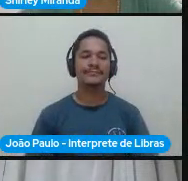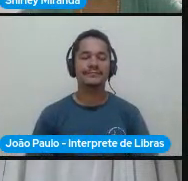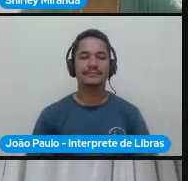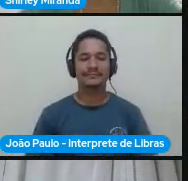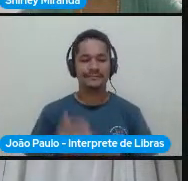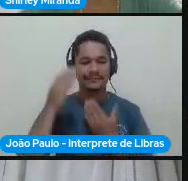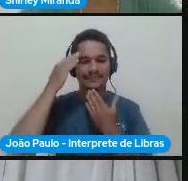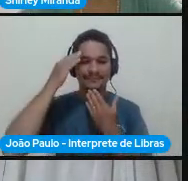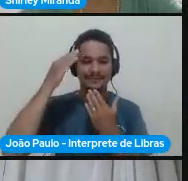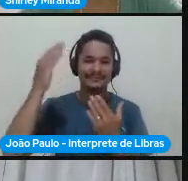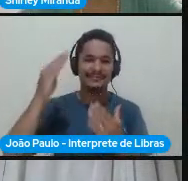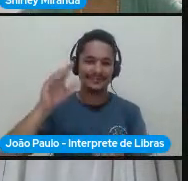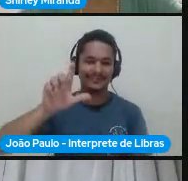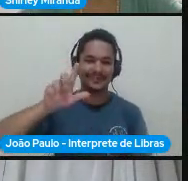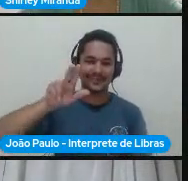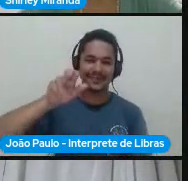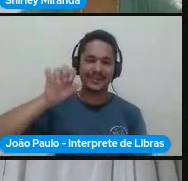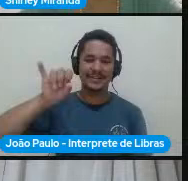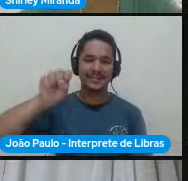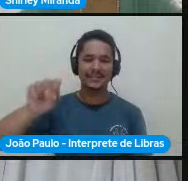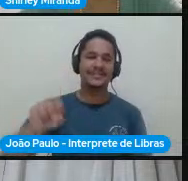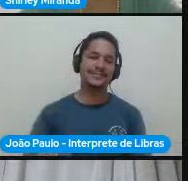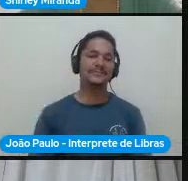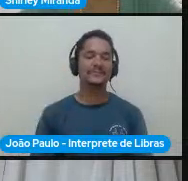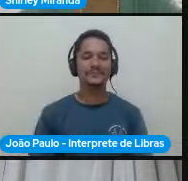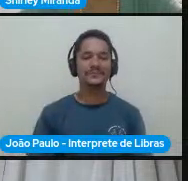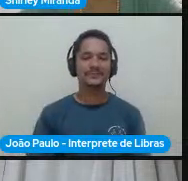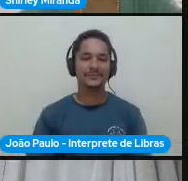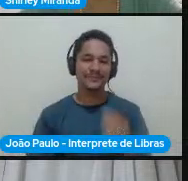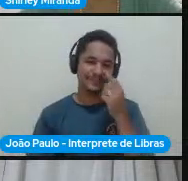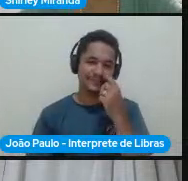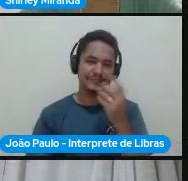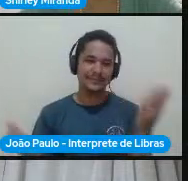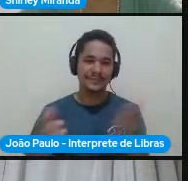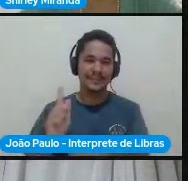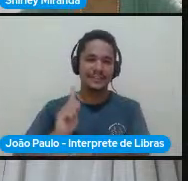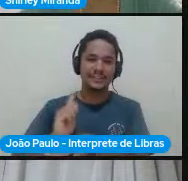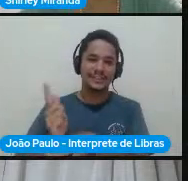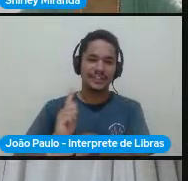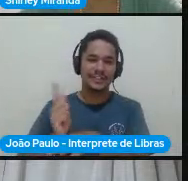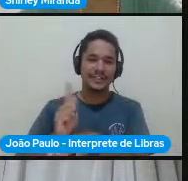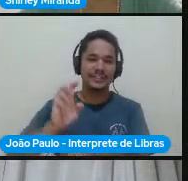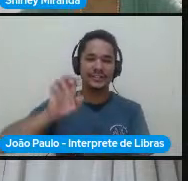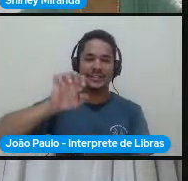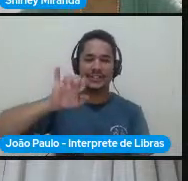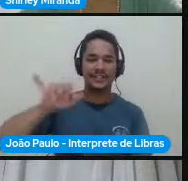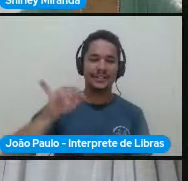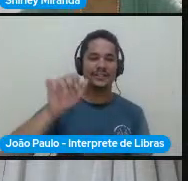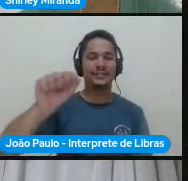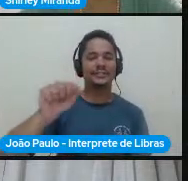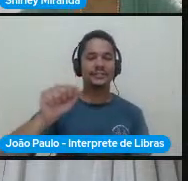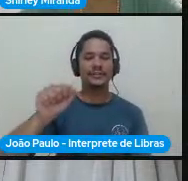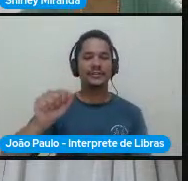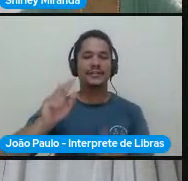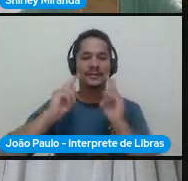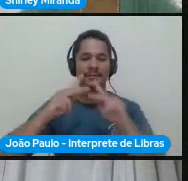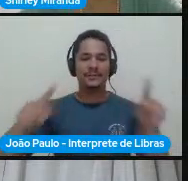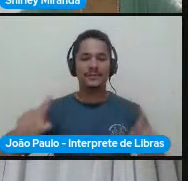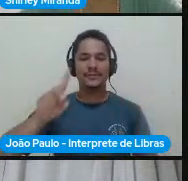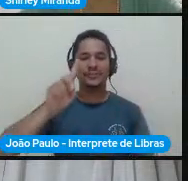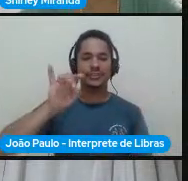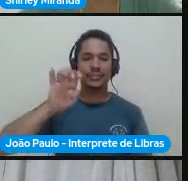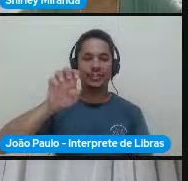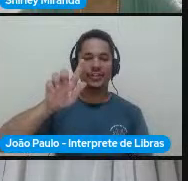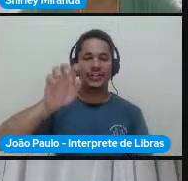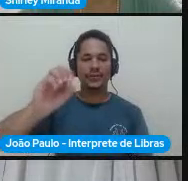Obrigada, Luiz Otávio. E agora chamar o gerente da EJA, né? Nosso professor Diego de Oliveira,